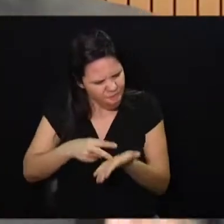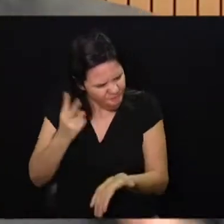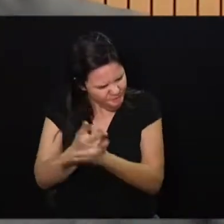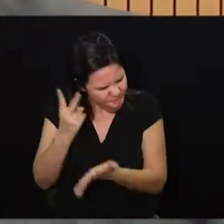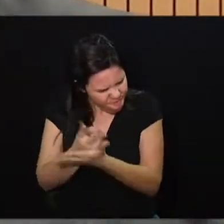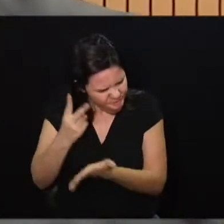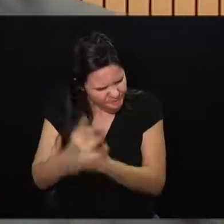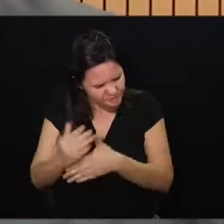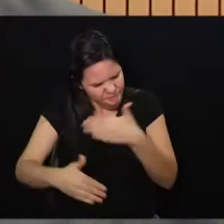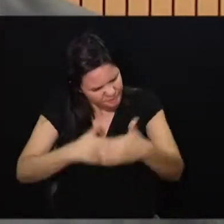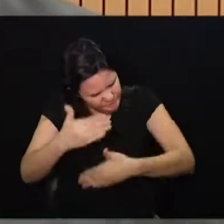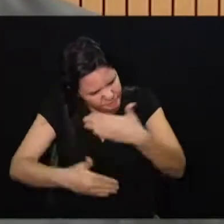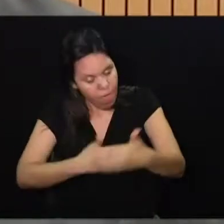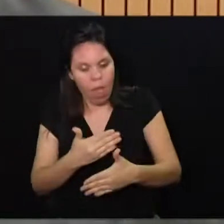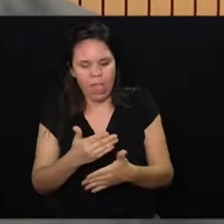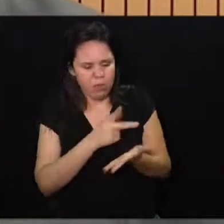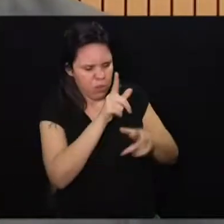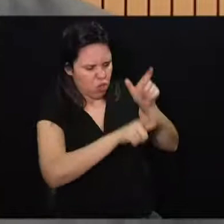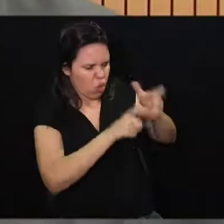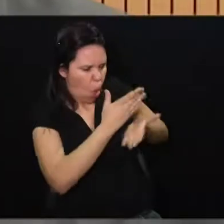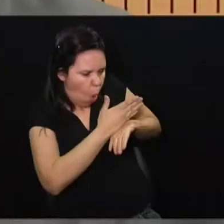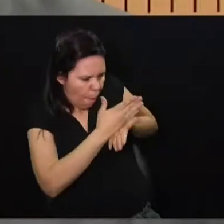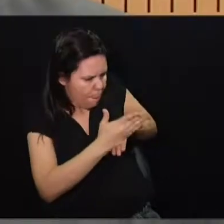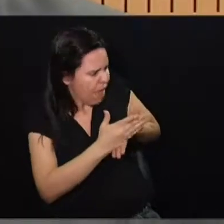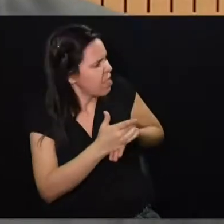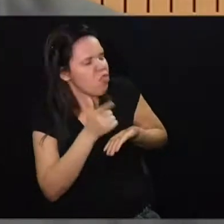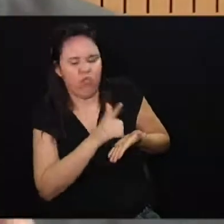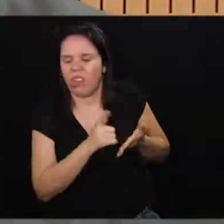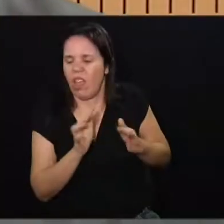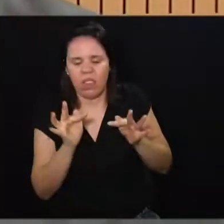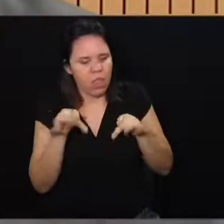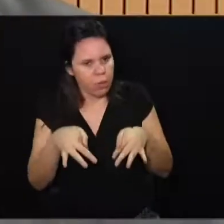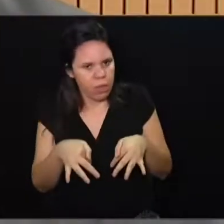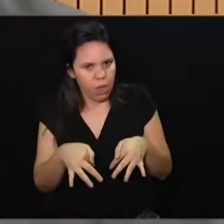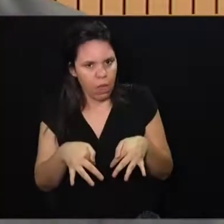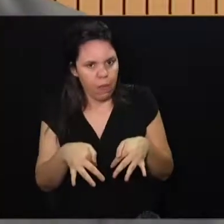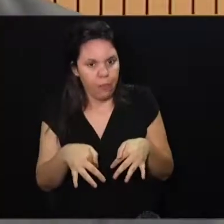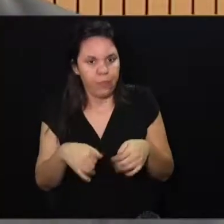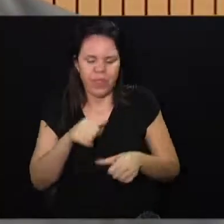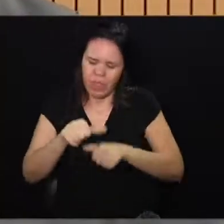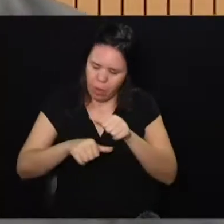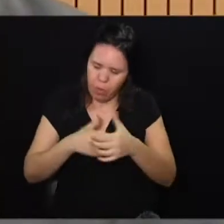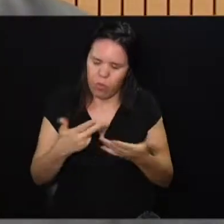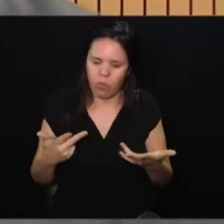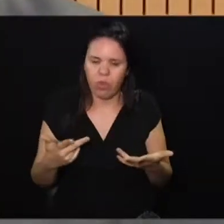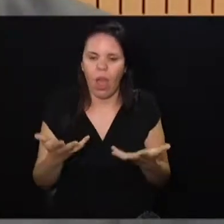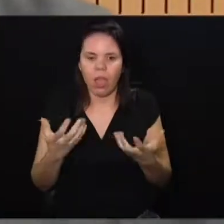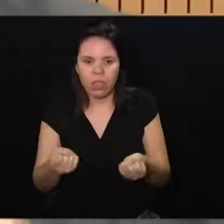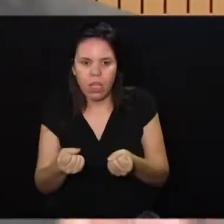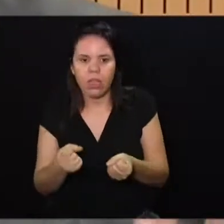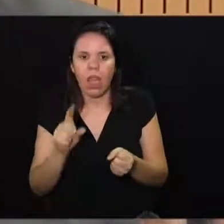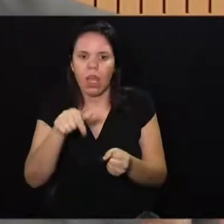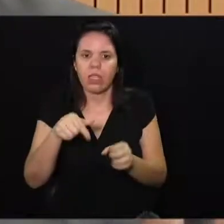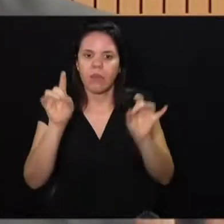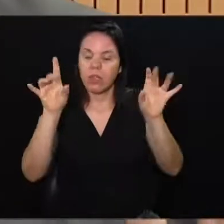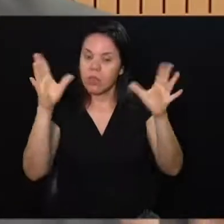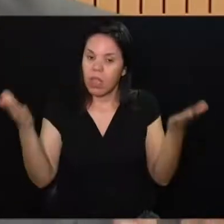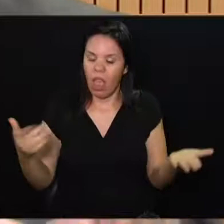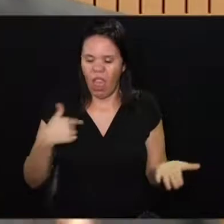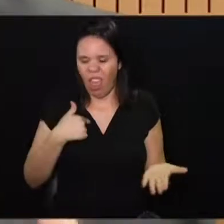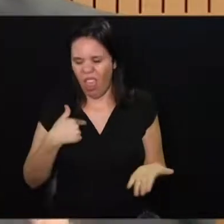pessoas começam, mas elas não acabam terminando. Mas a constância faz com que elas tenham esse diferencial. Então,